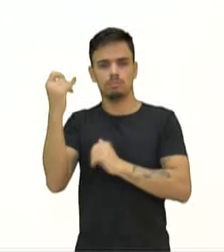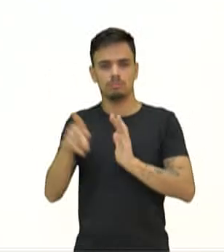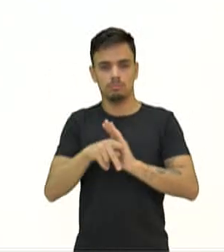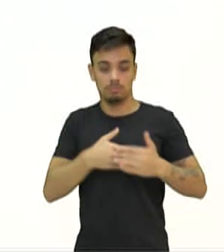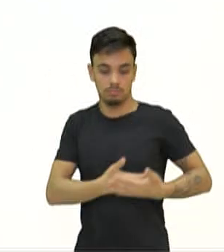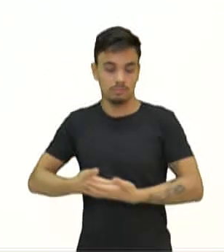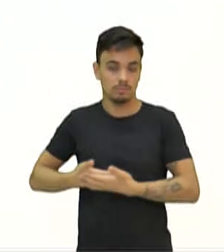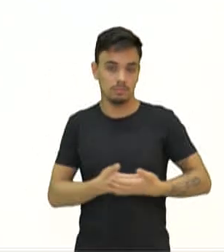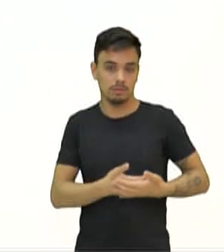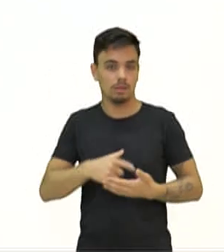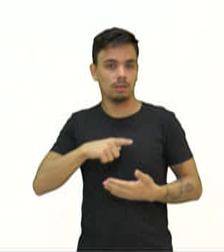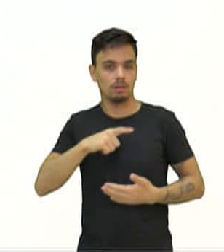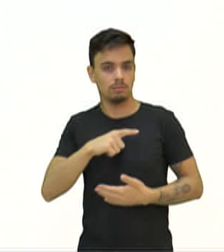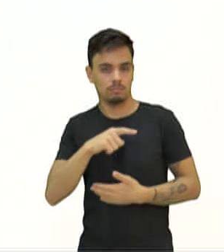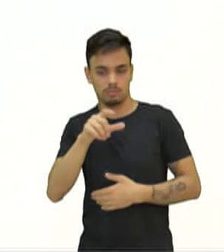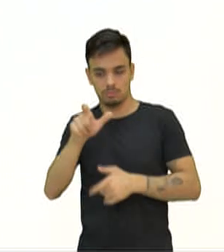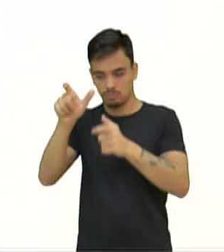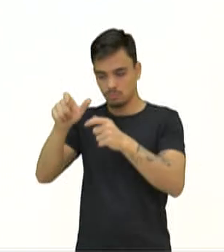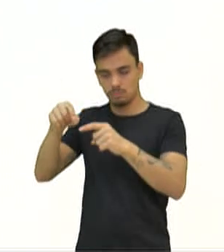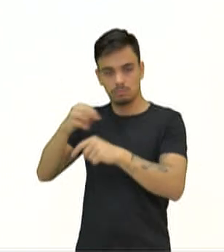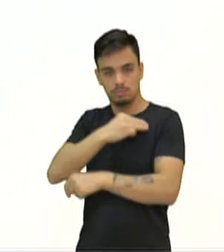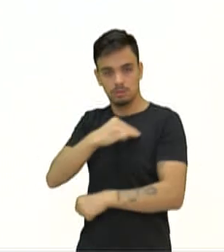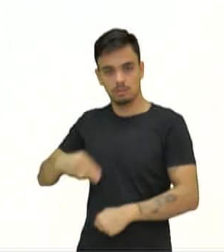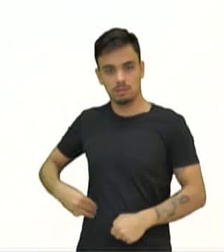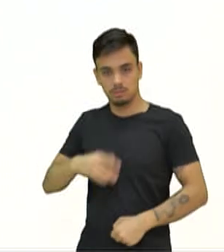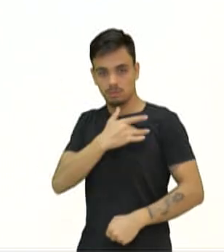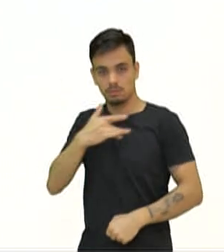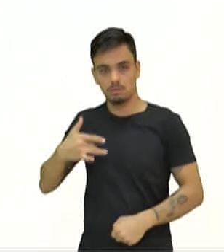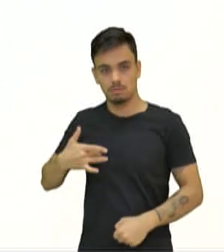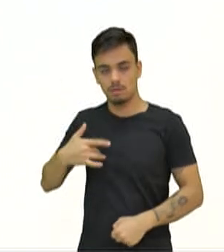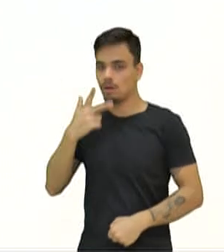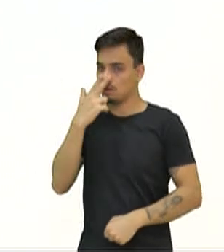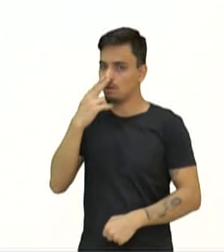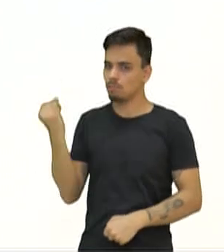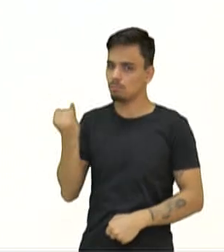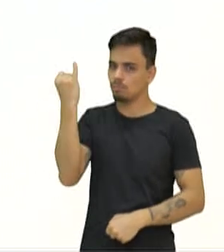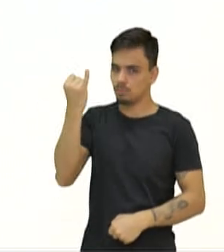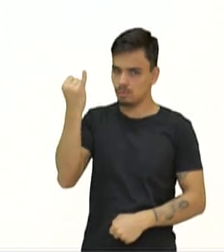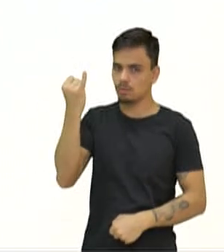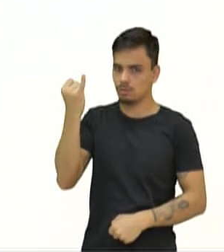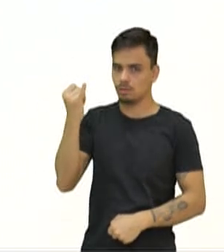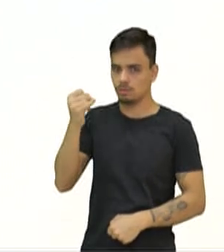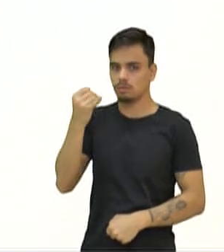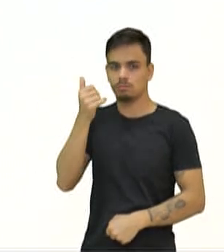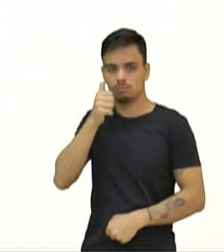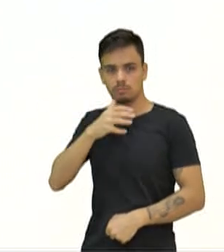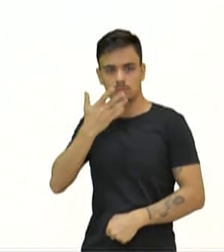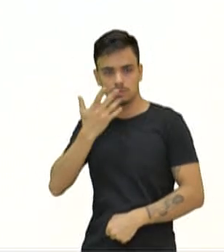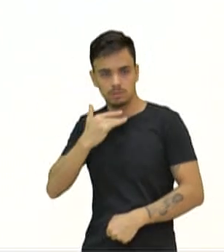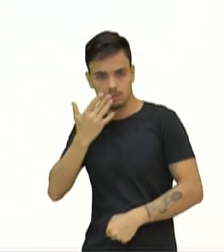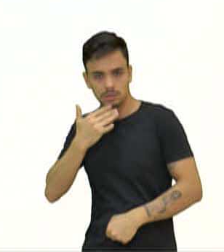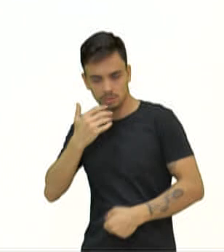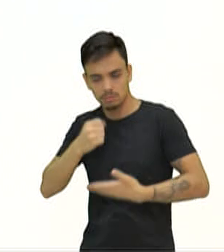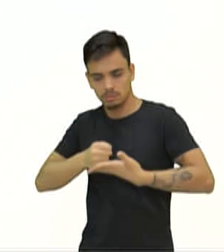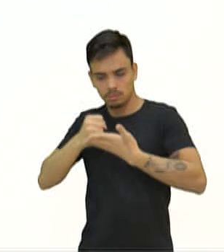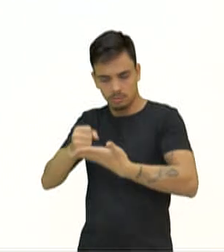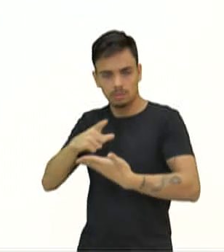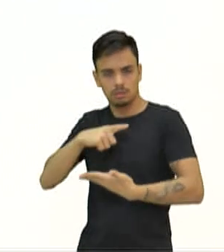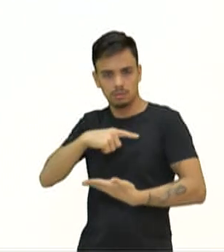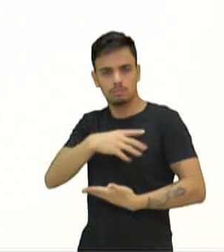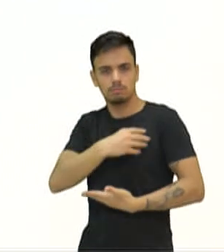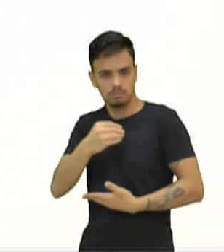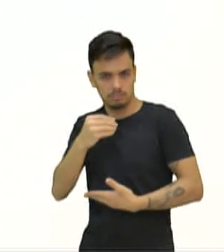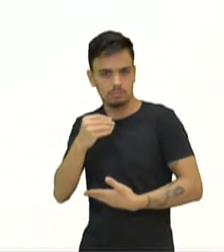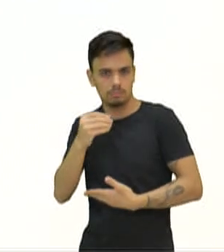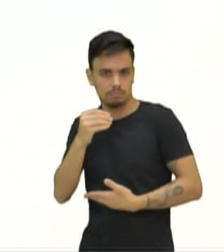bebê. O Ministério da Saúde considera ideal que a mãe alimente o bebê apenas com leite materno, até o 1º mês